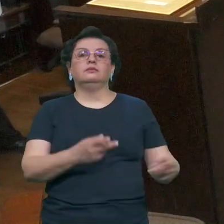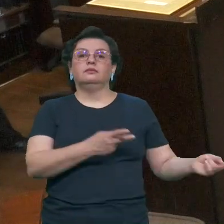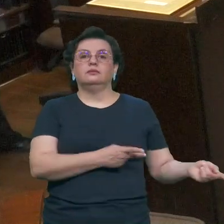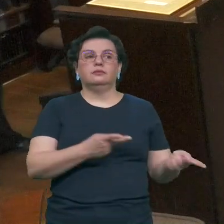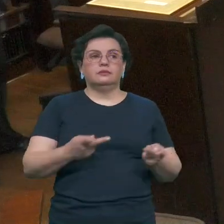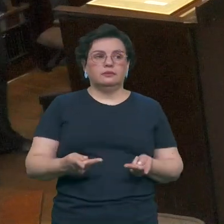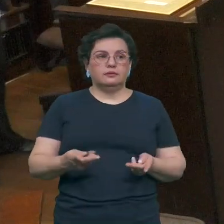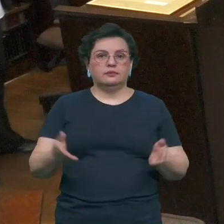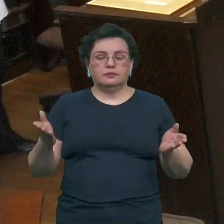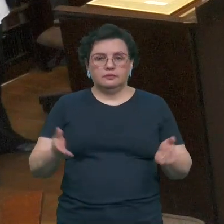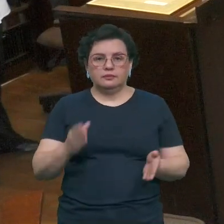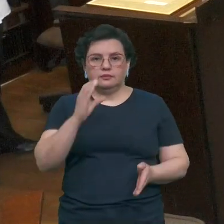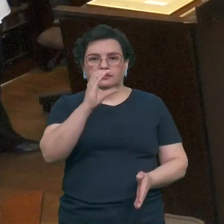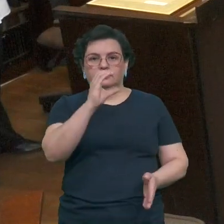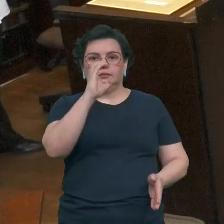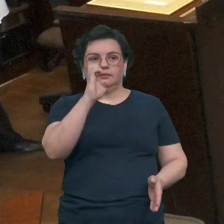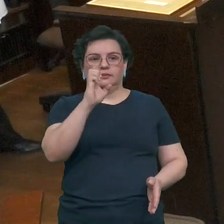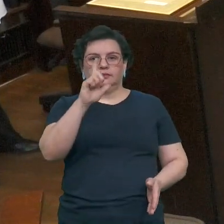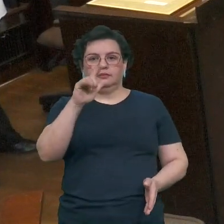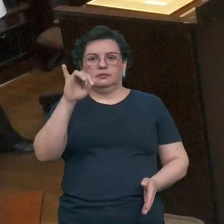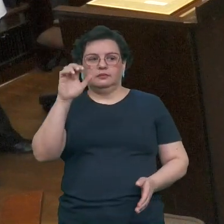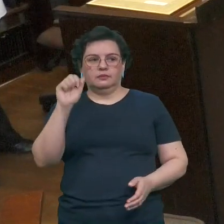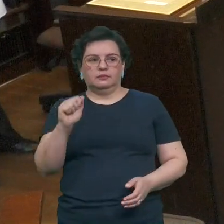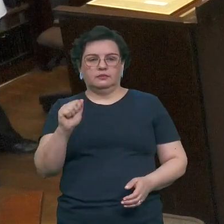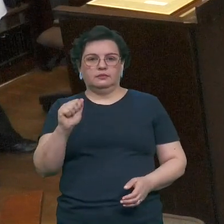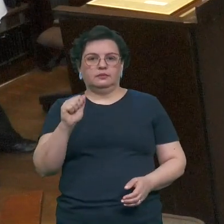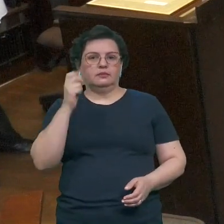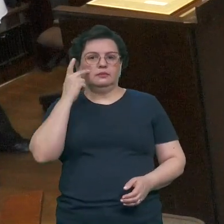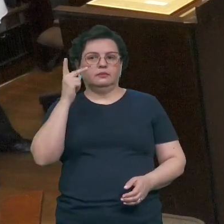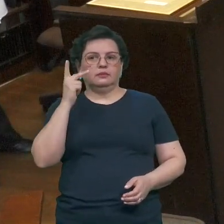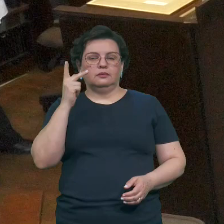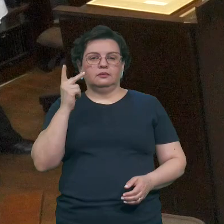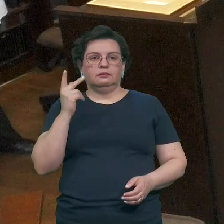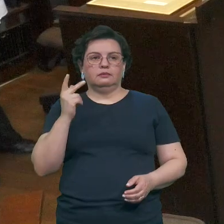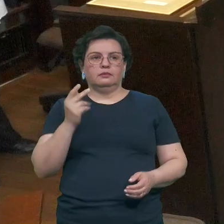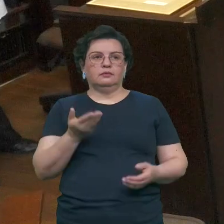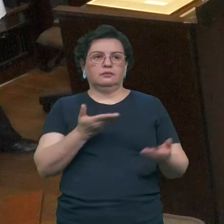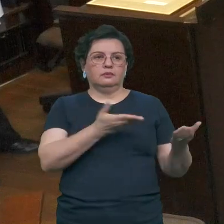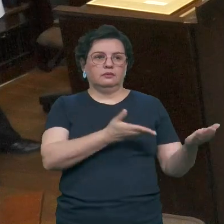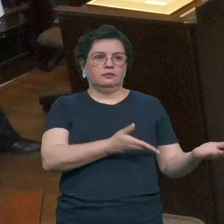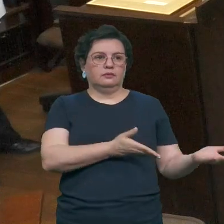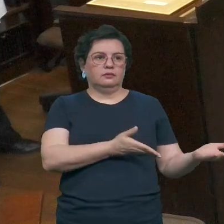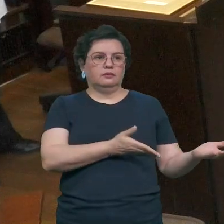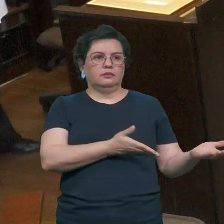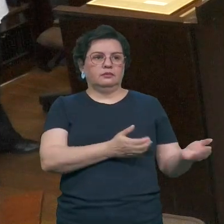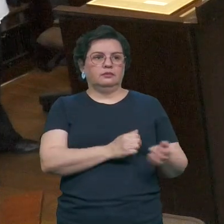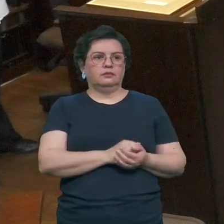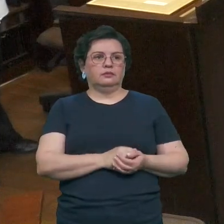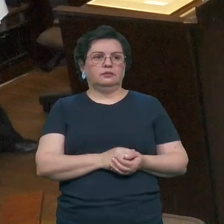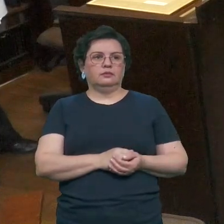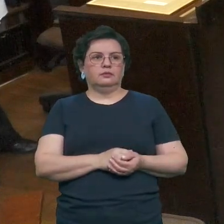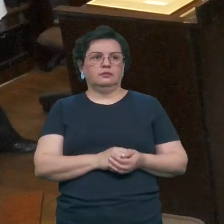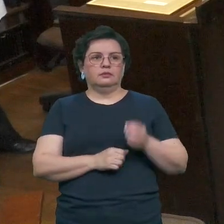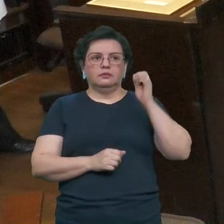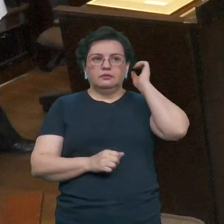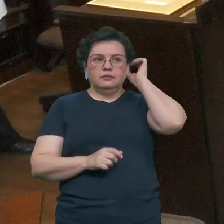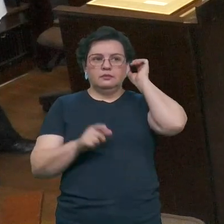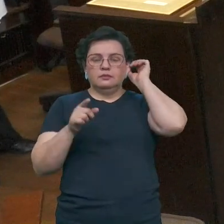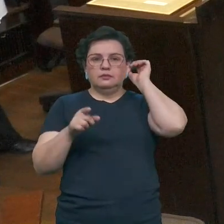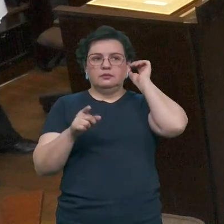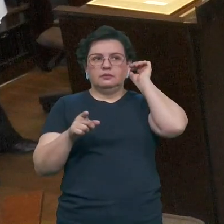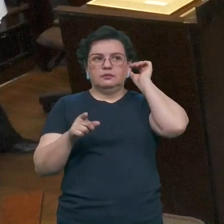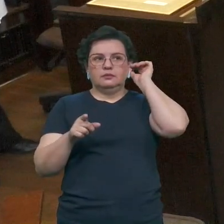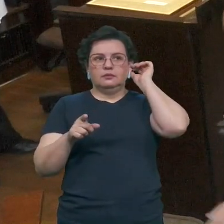Convido a senhora Célia Batista de Melo Jorge para que se dirija ao centro do nosso plenário. Célia Batista de Melo Jorge